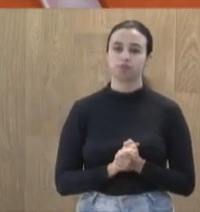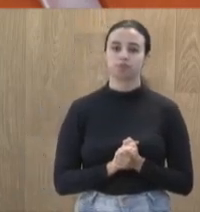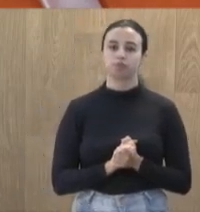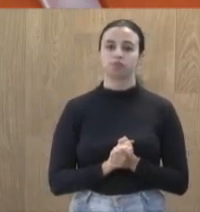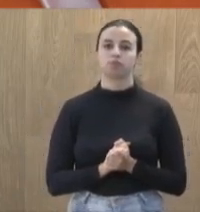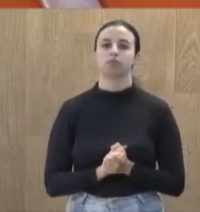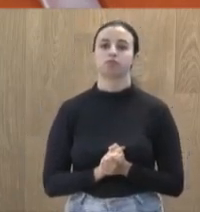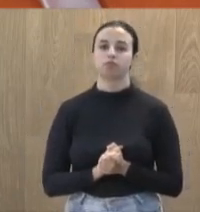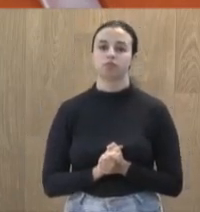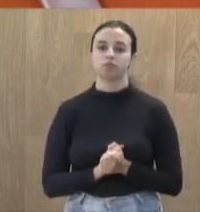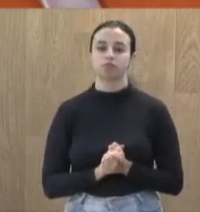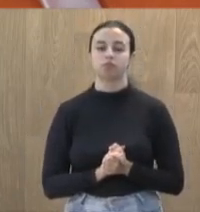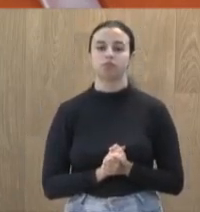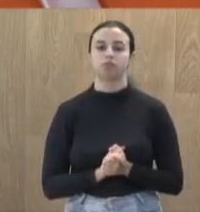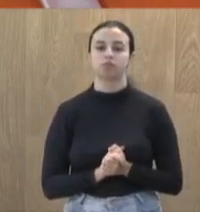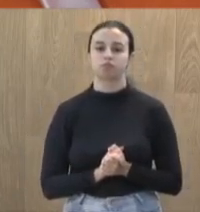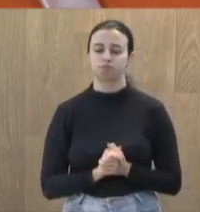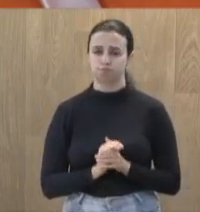Temos